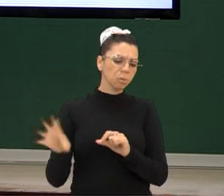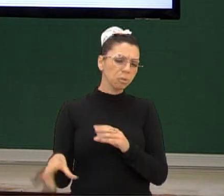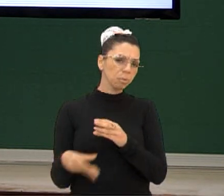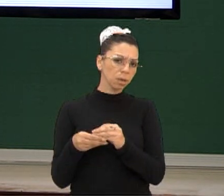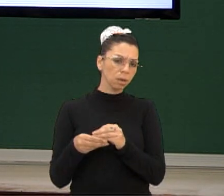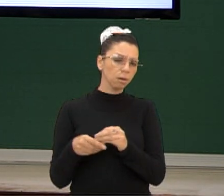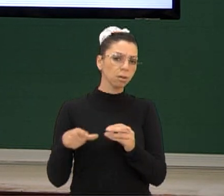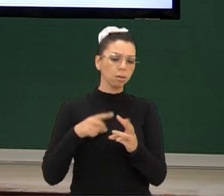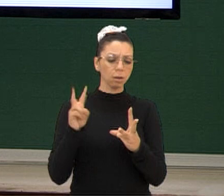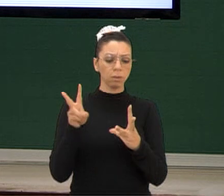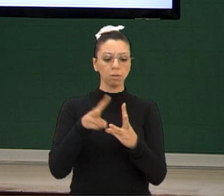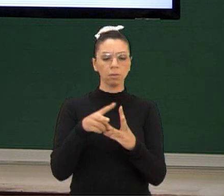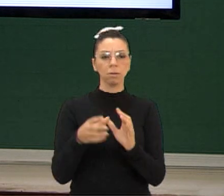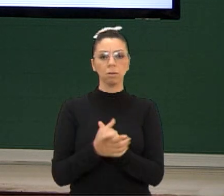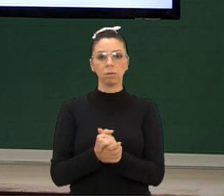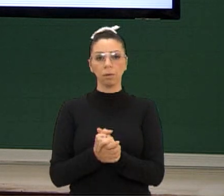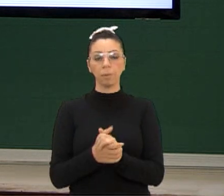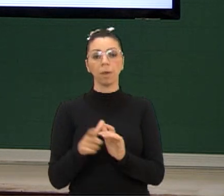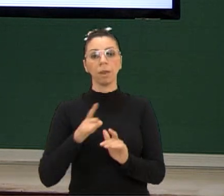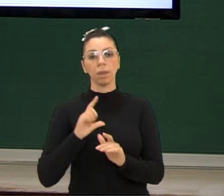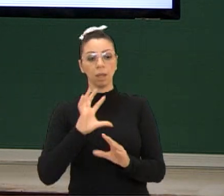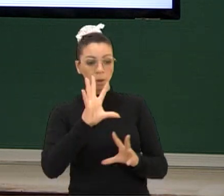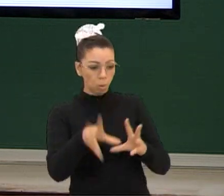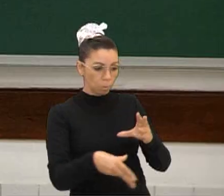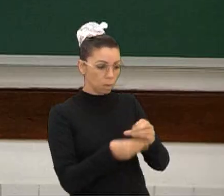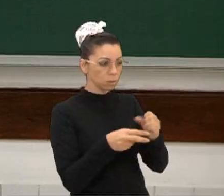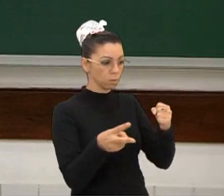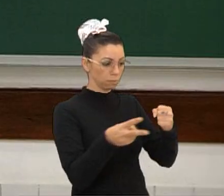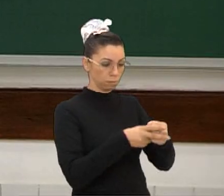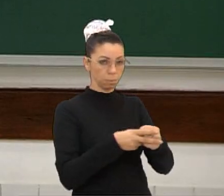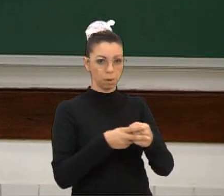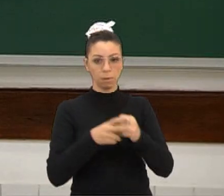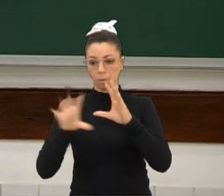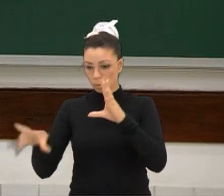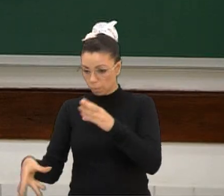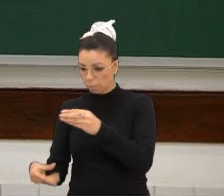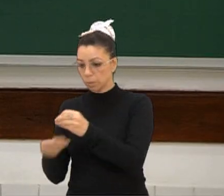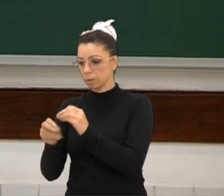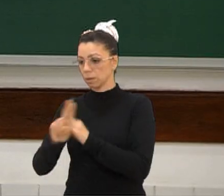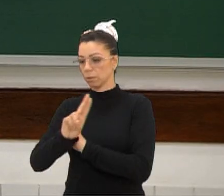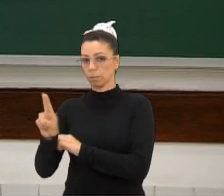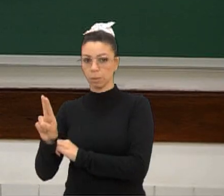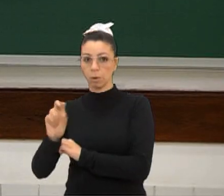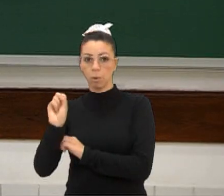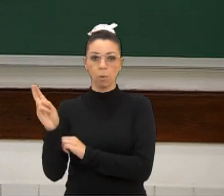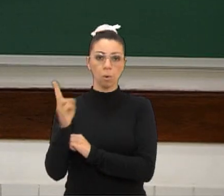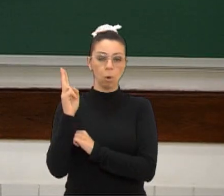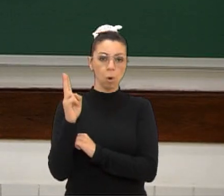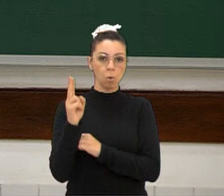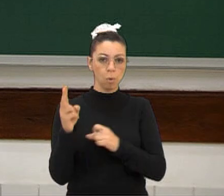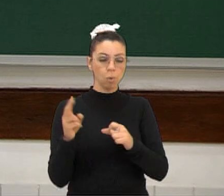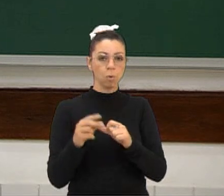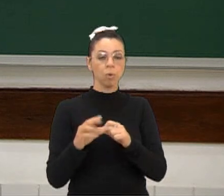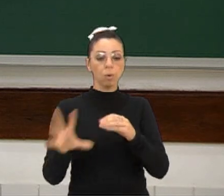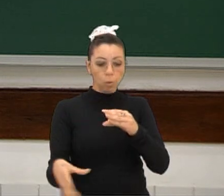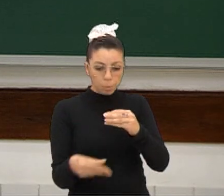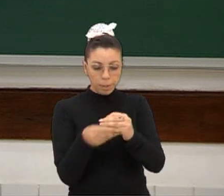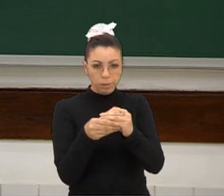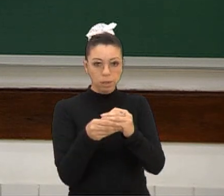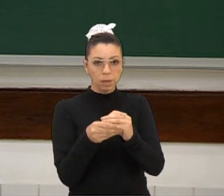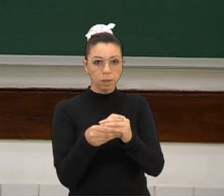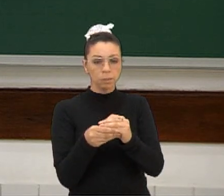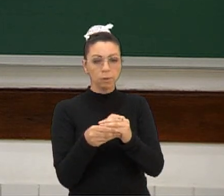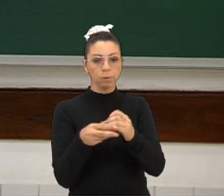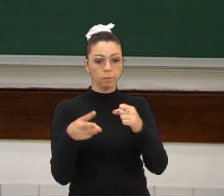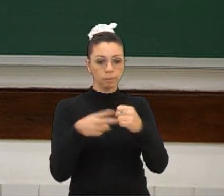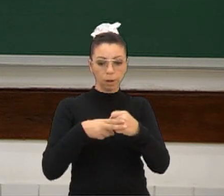opções: predicado verbal, predicado verbo nominal ou predicado nominal. Vou dar um tempinho para você fazer essa separação e